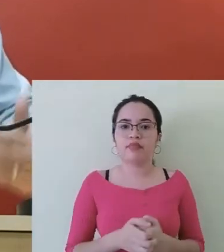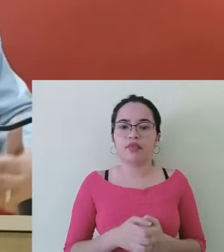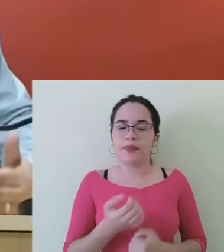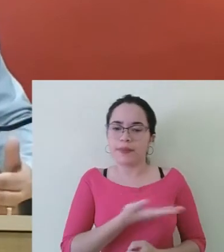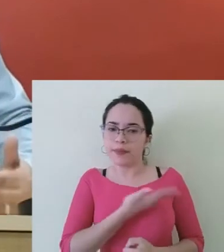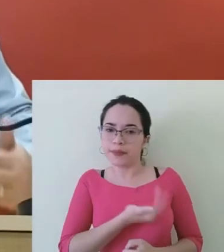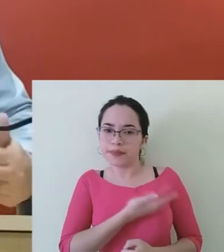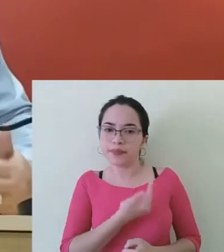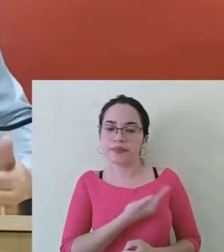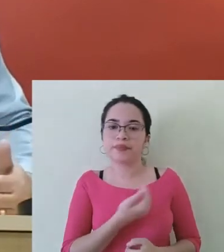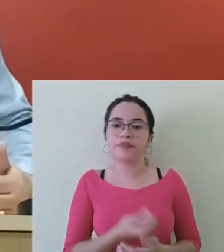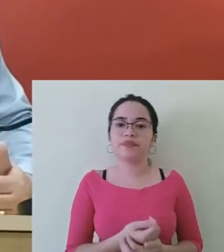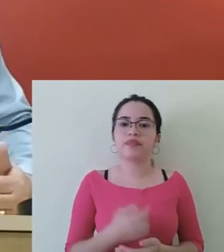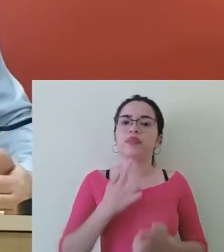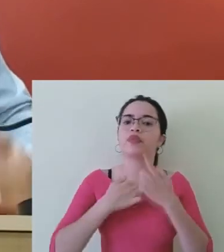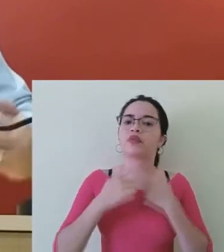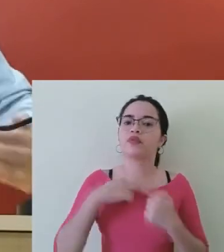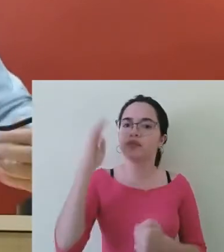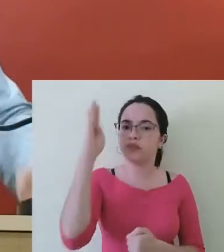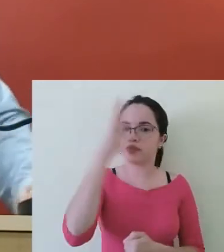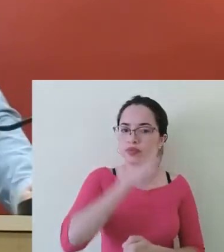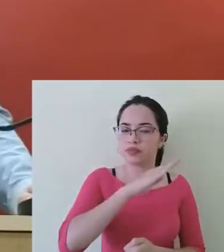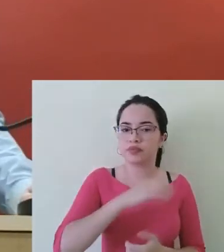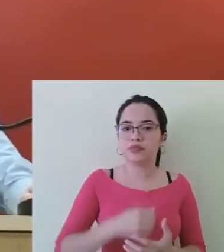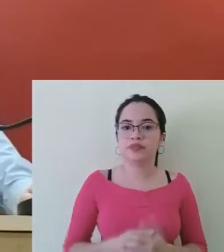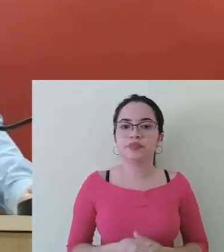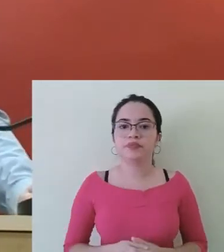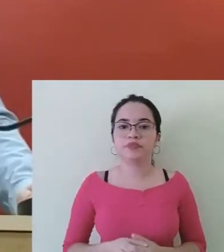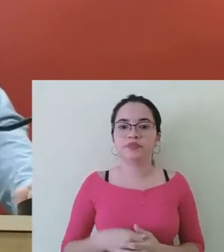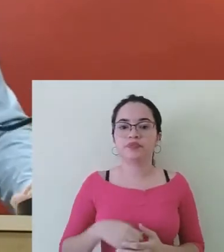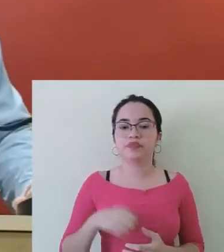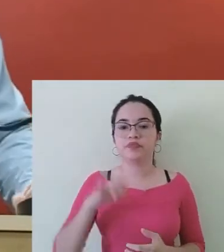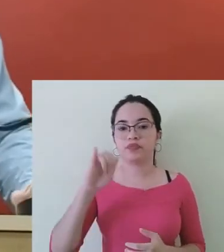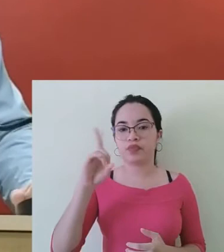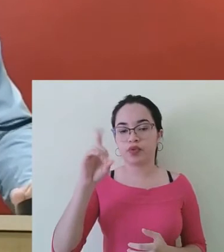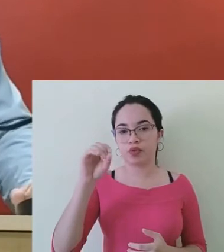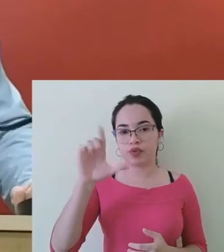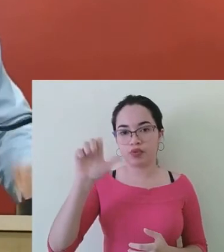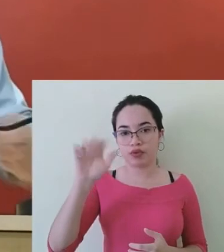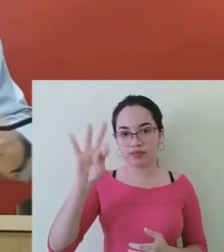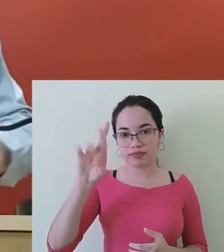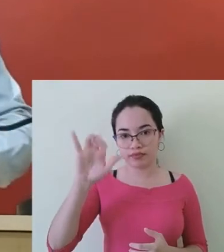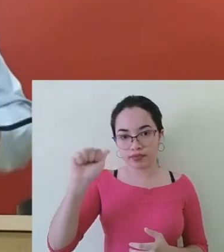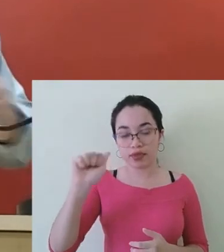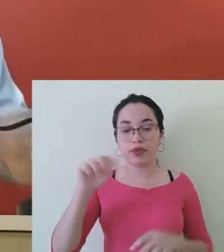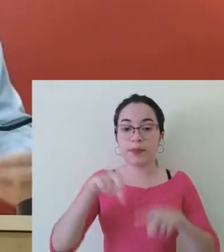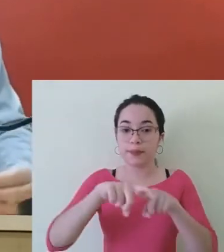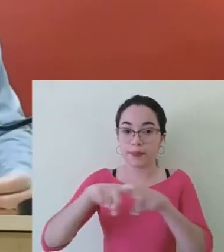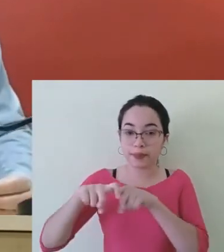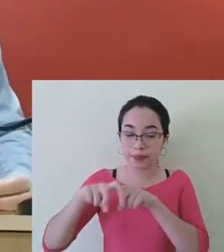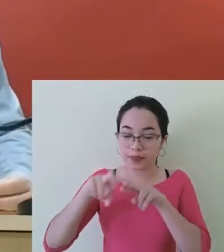impureza, paixão, desejos maus e a ganância, que é a idolatria. E por causa